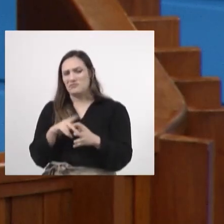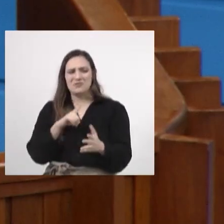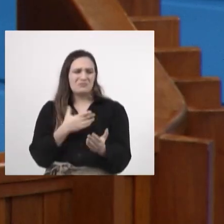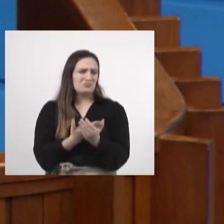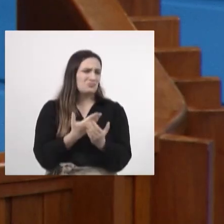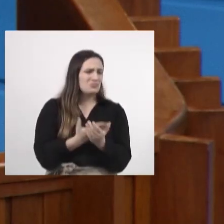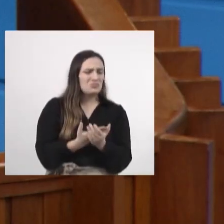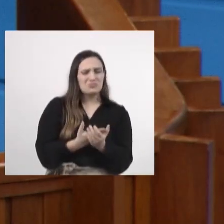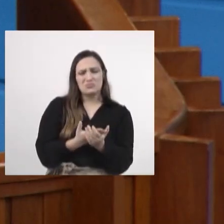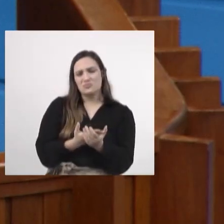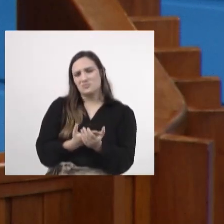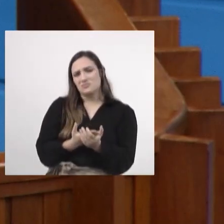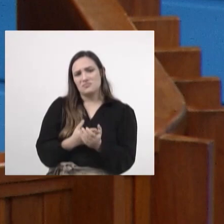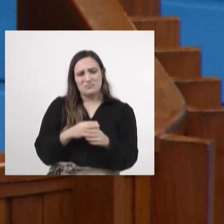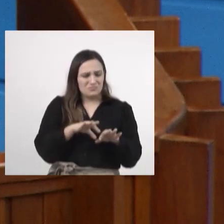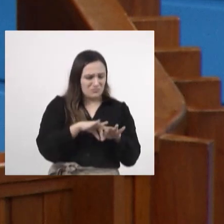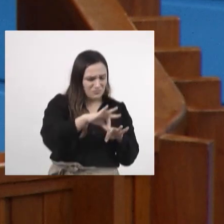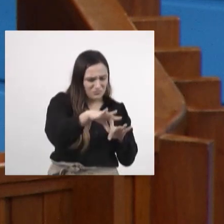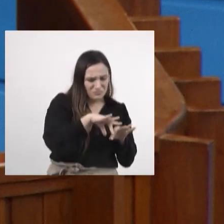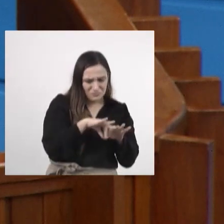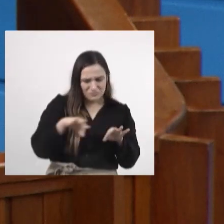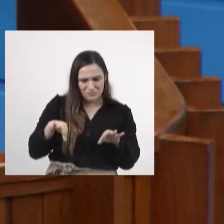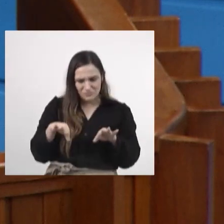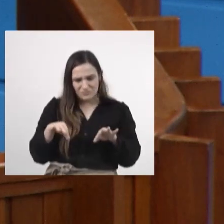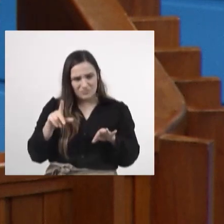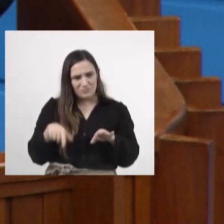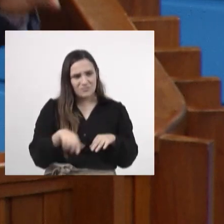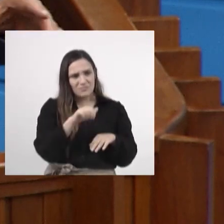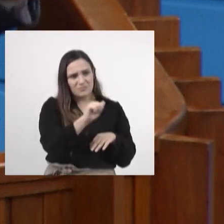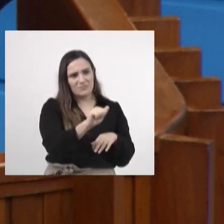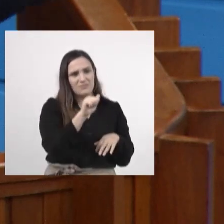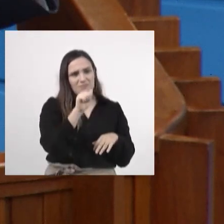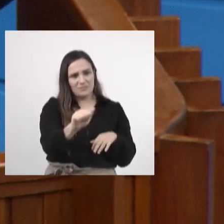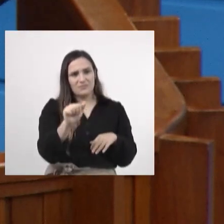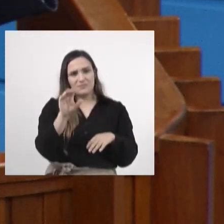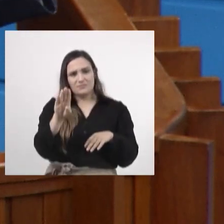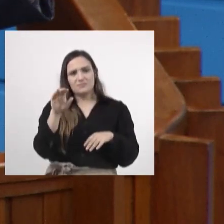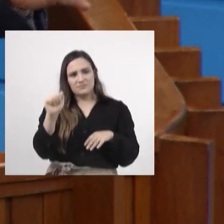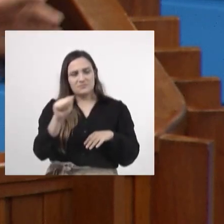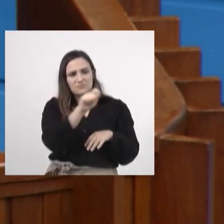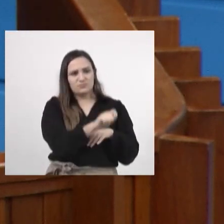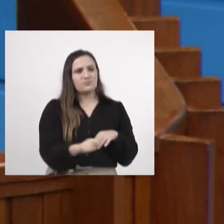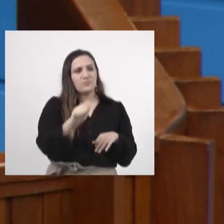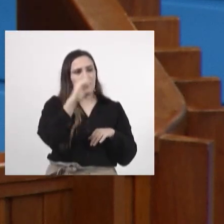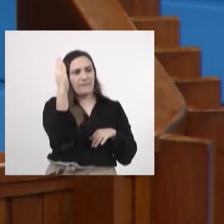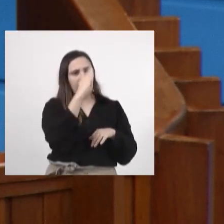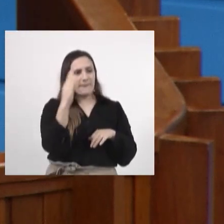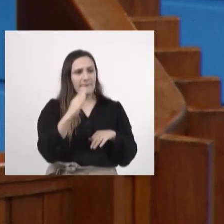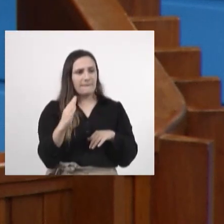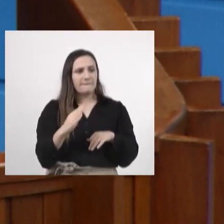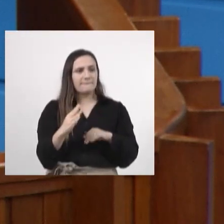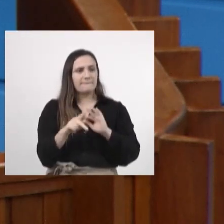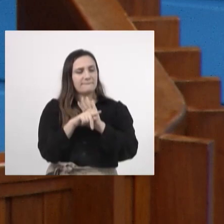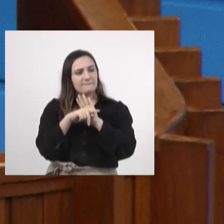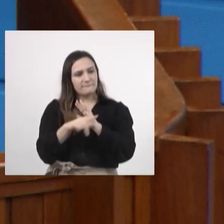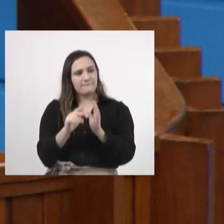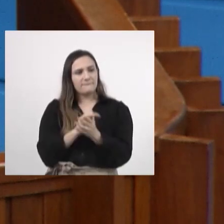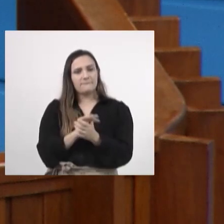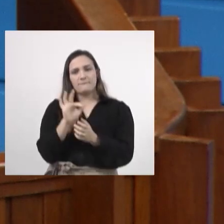antropológico, que é uma tal de ABA, Associação Brasileira de Antropologia, que é ligado à FUNAI.